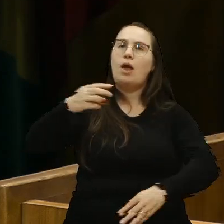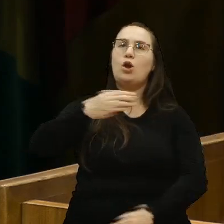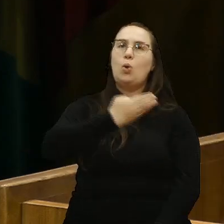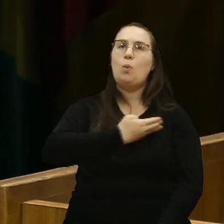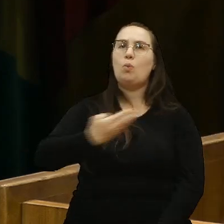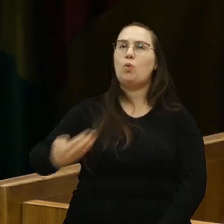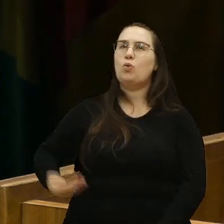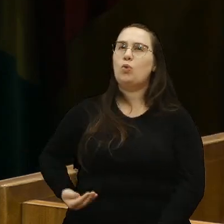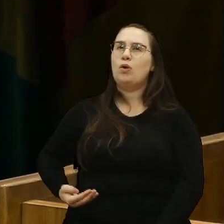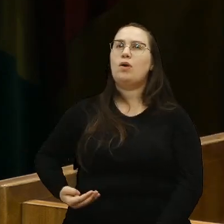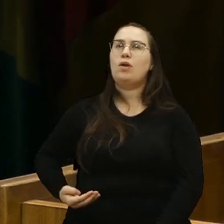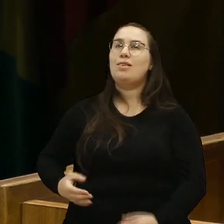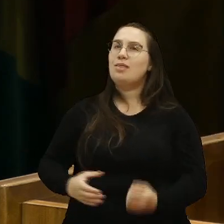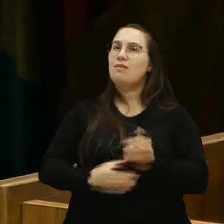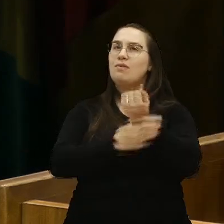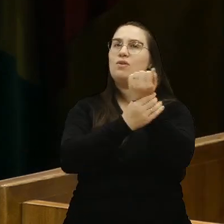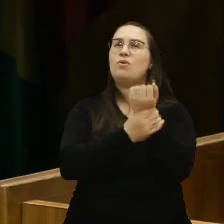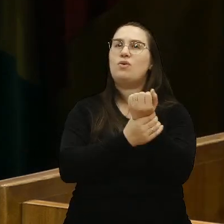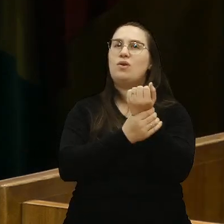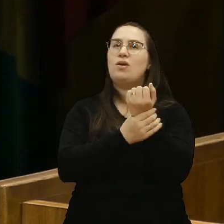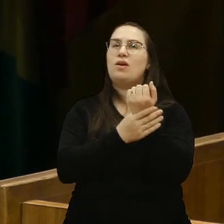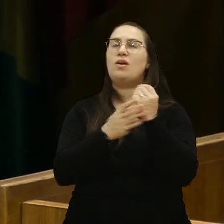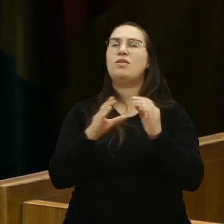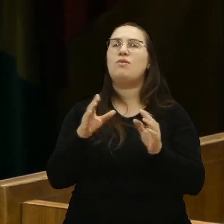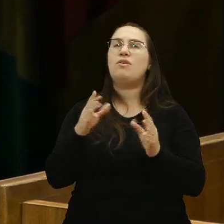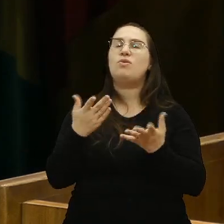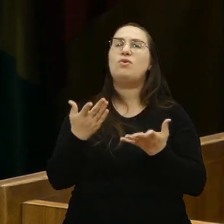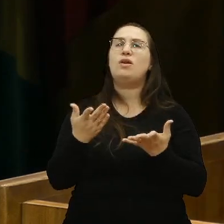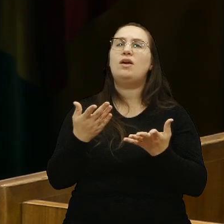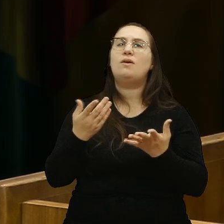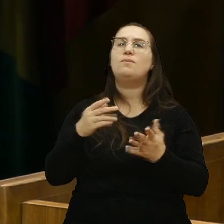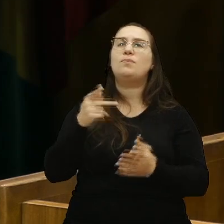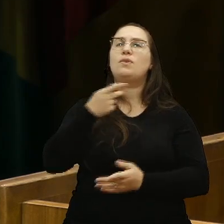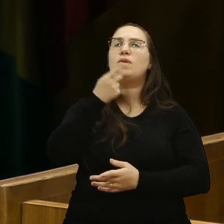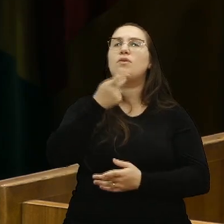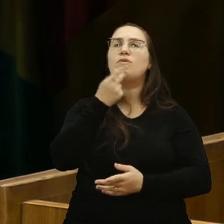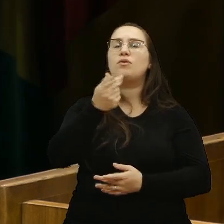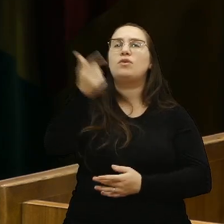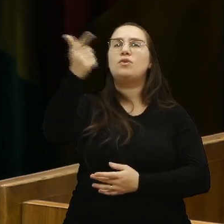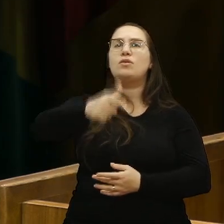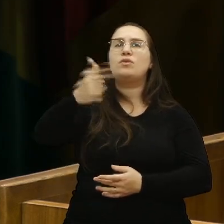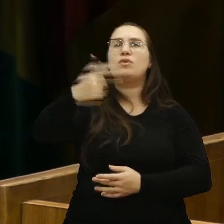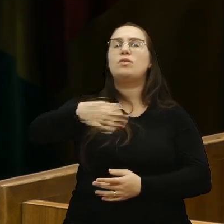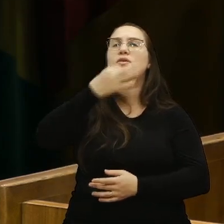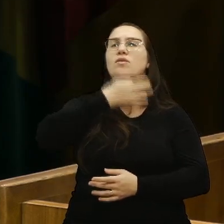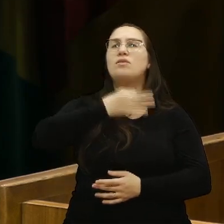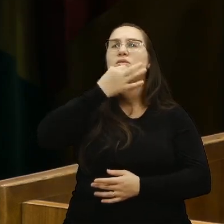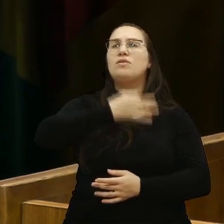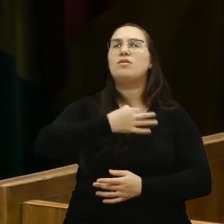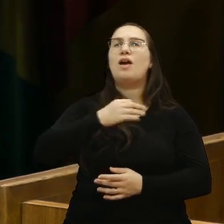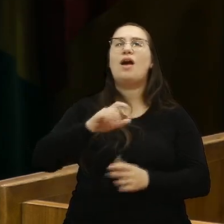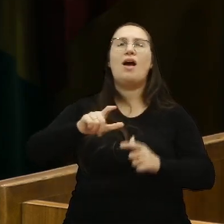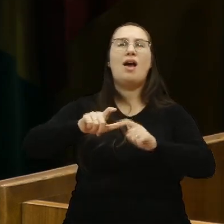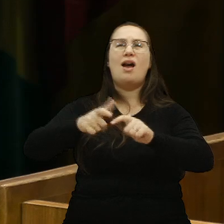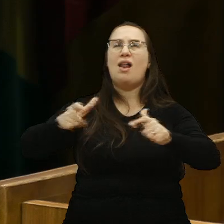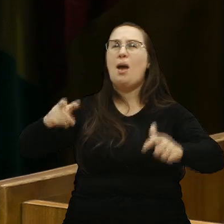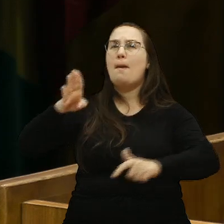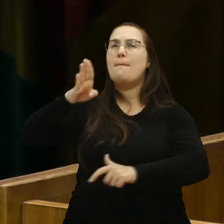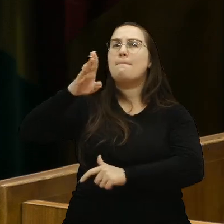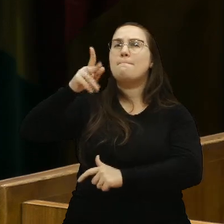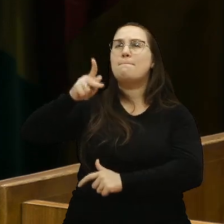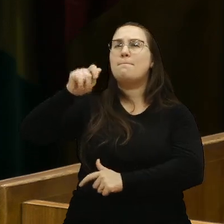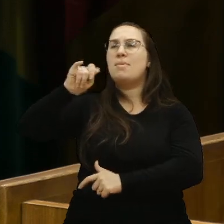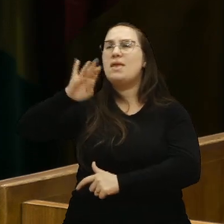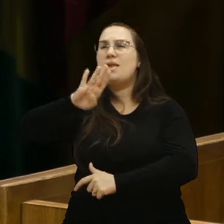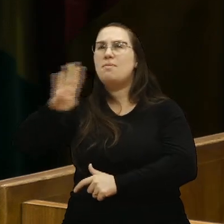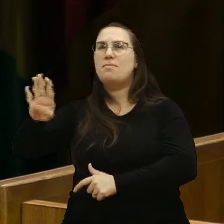todos envolvidos, porque eu concluo e reforço. A nossa cidade, Caxias, que é a segunda maior, tem PIB, tem aeroporto,